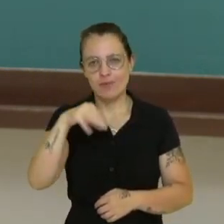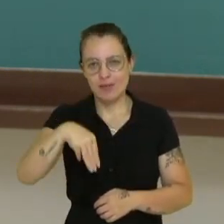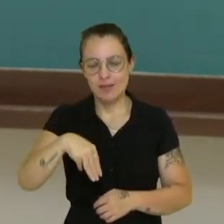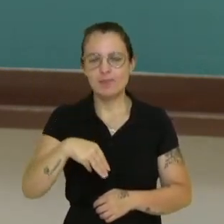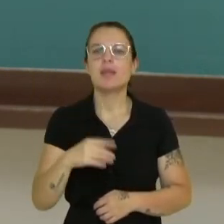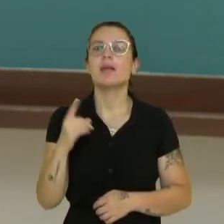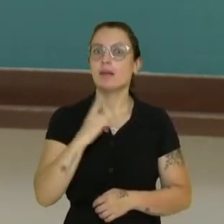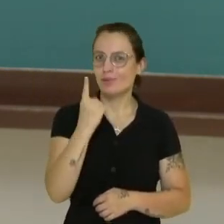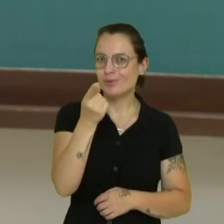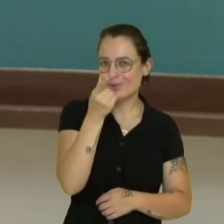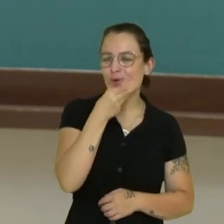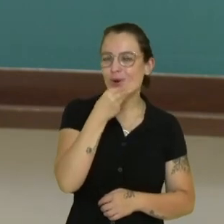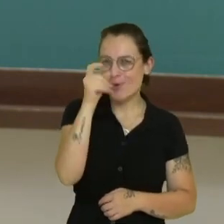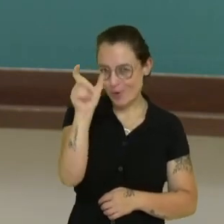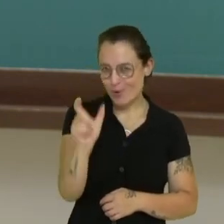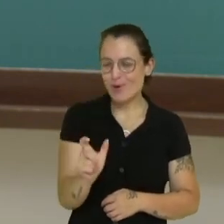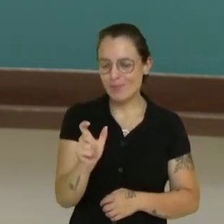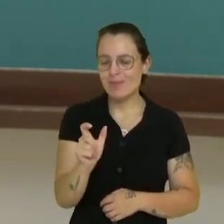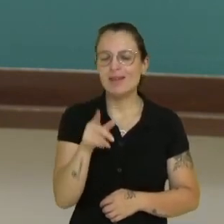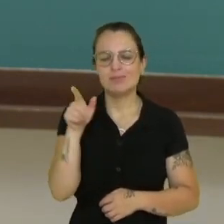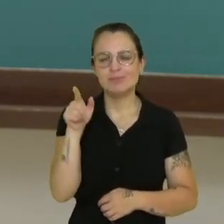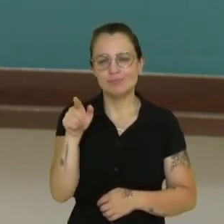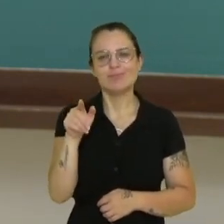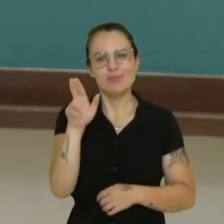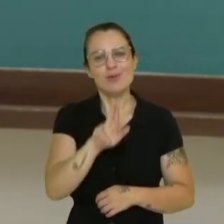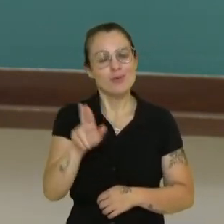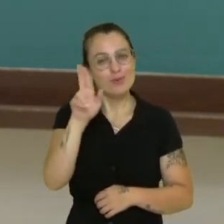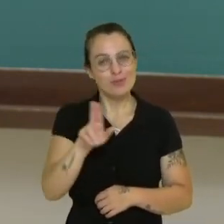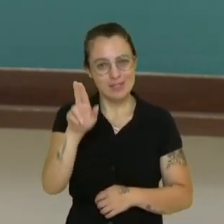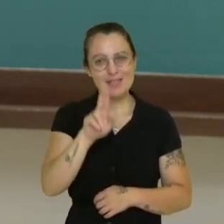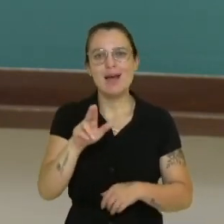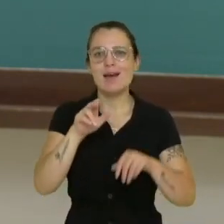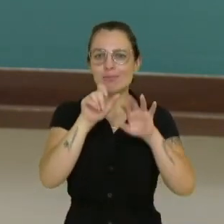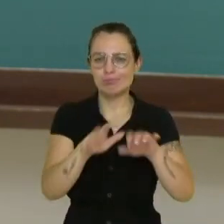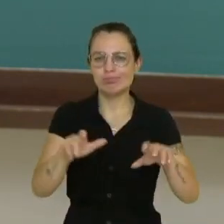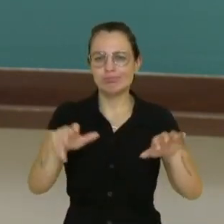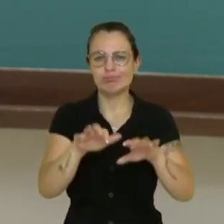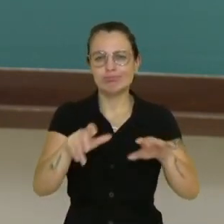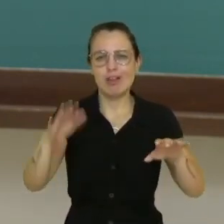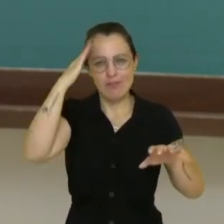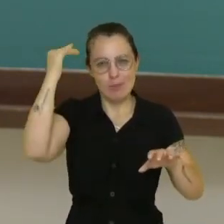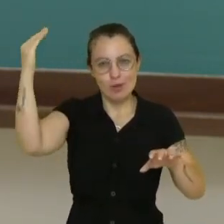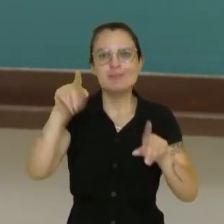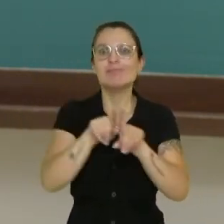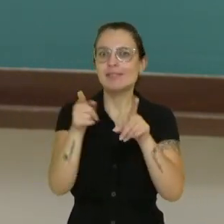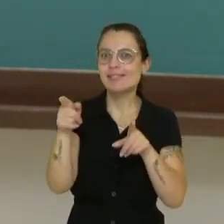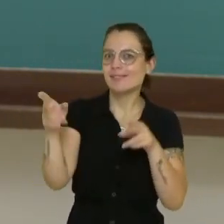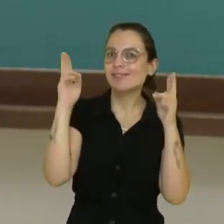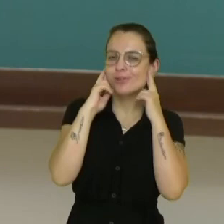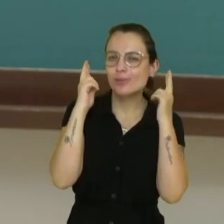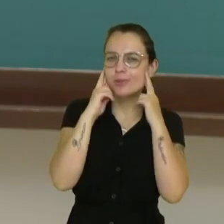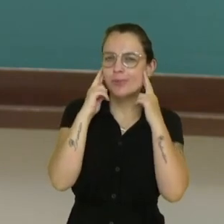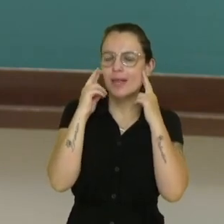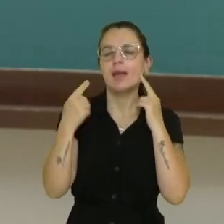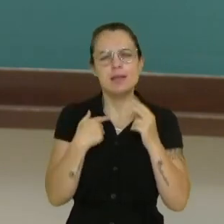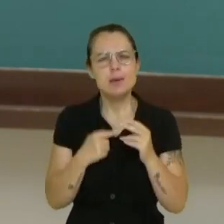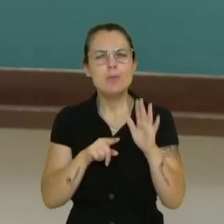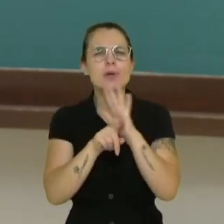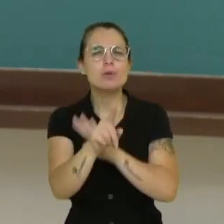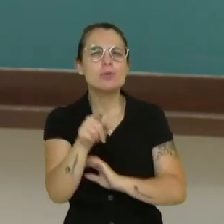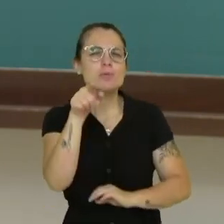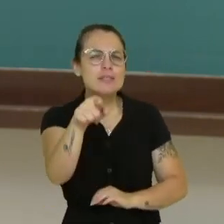E aquele que já nasceu com essa dificuldade auditiva, como ele percebe o som? Que tal você pensar